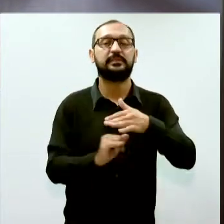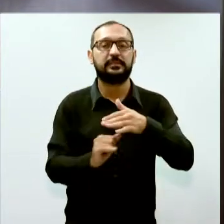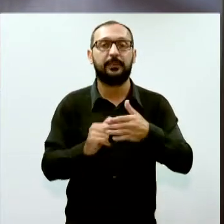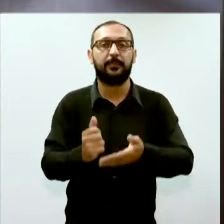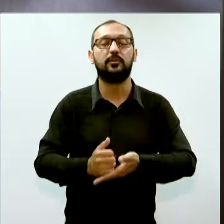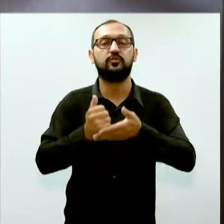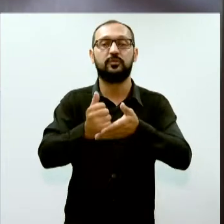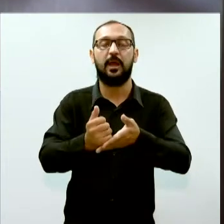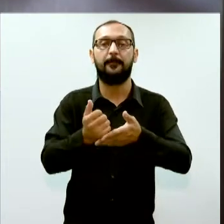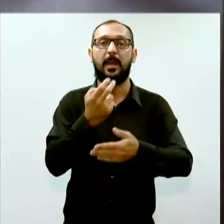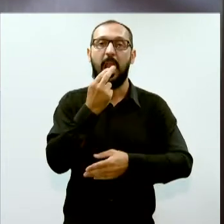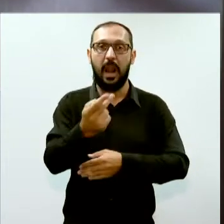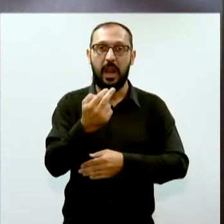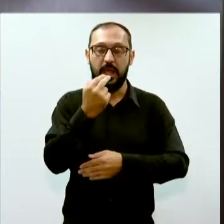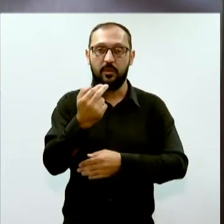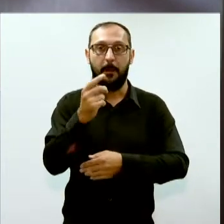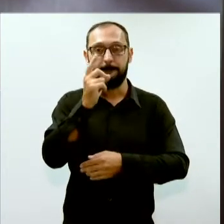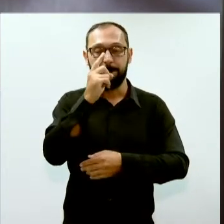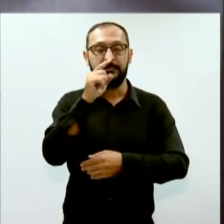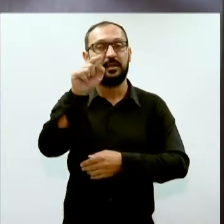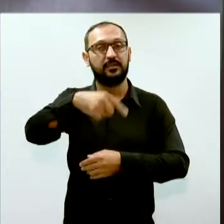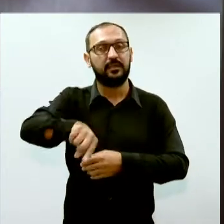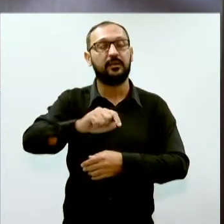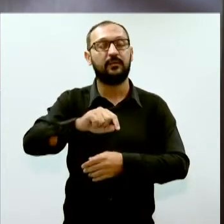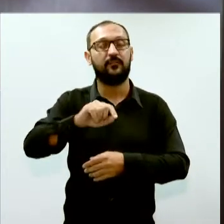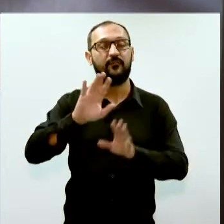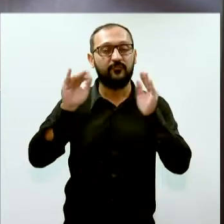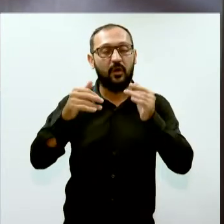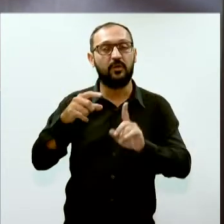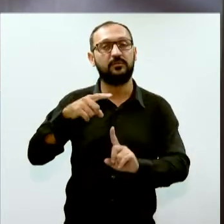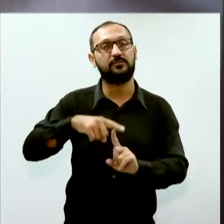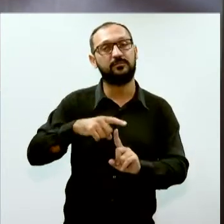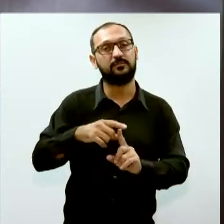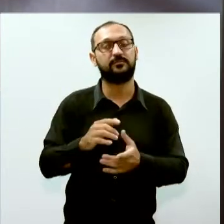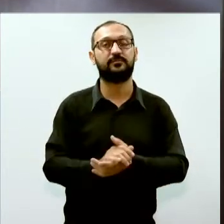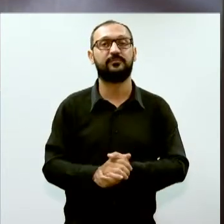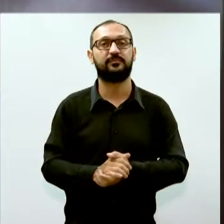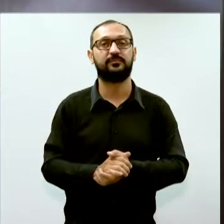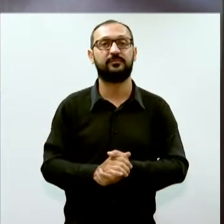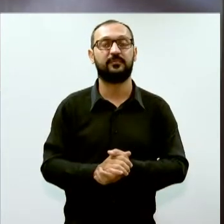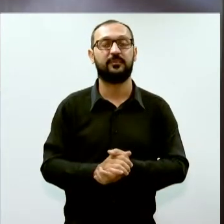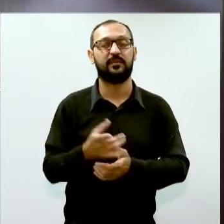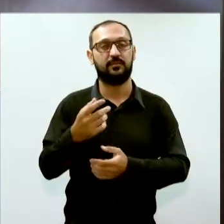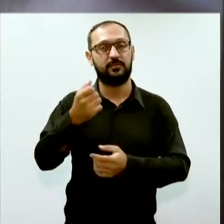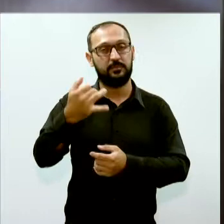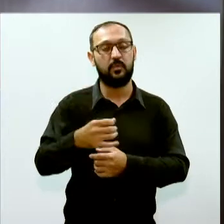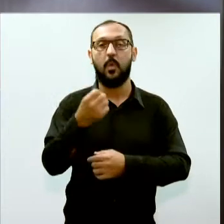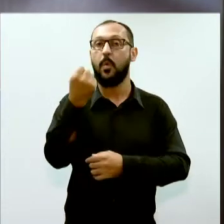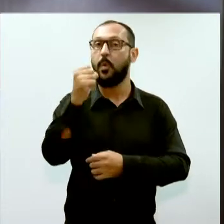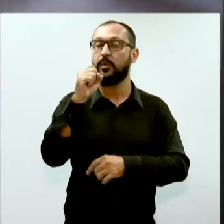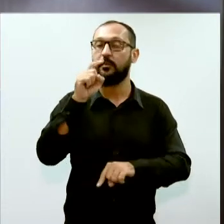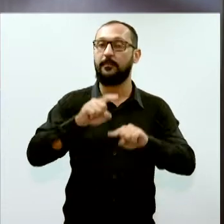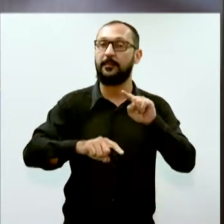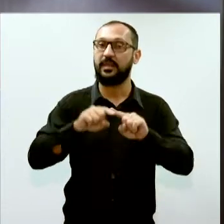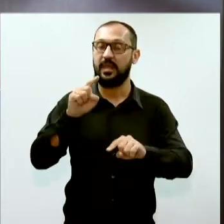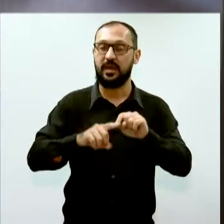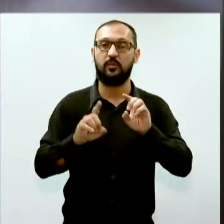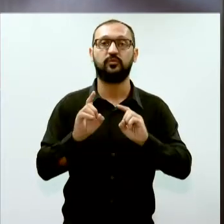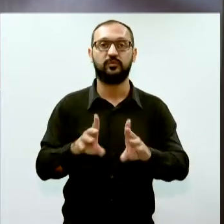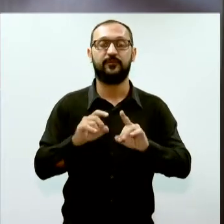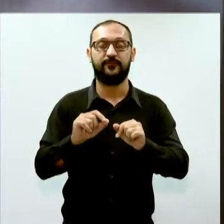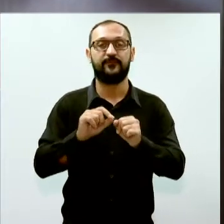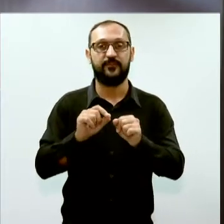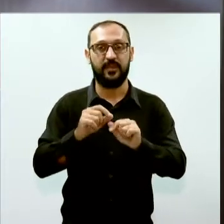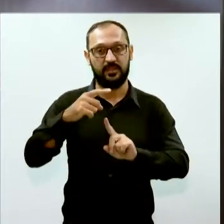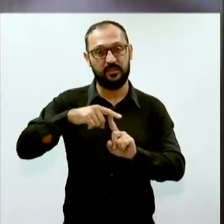língua materna dos índios, né, com destaque para a língua terena? E, atualmente, você falou que há 8 materiais didáticos produzidos na